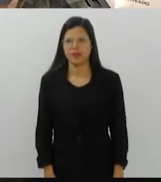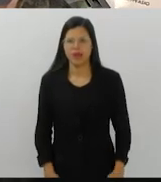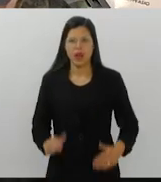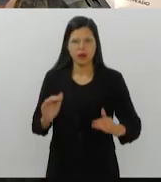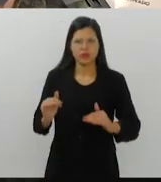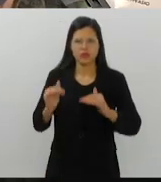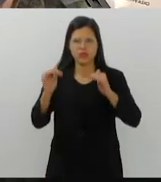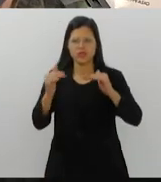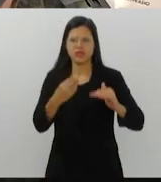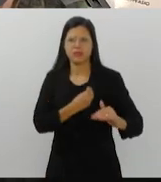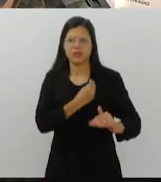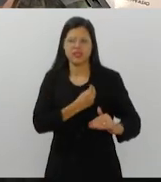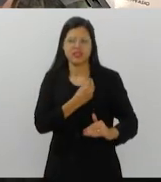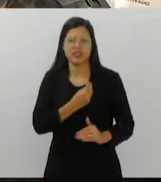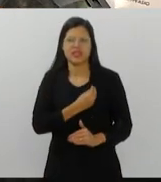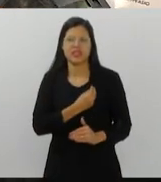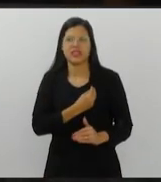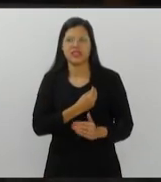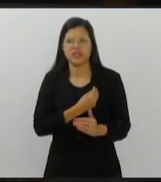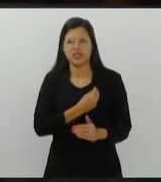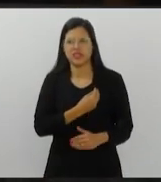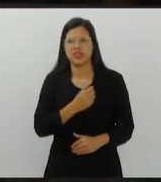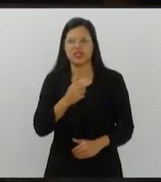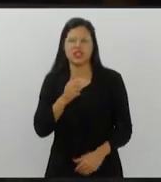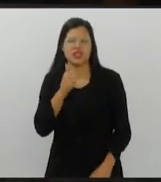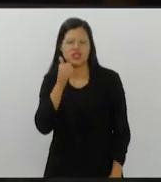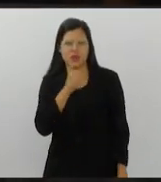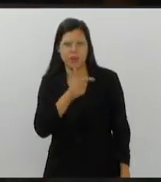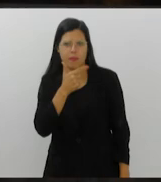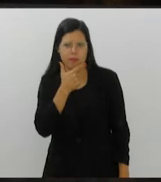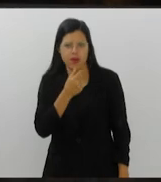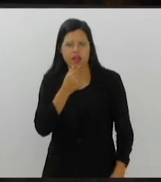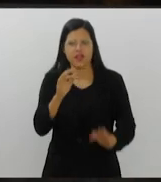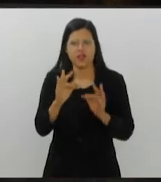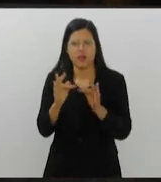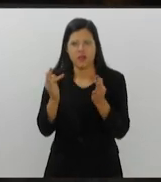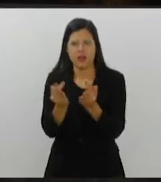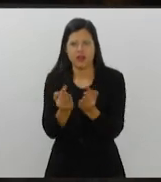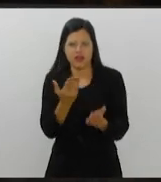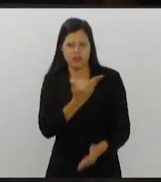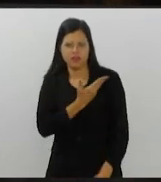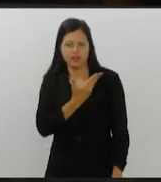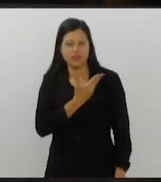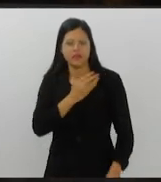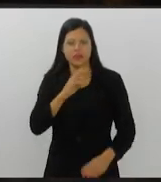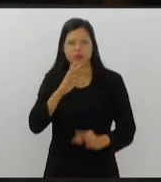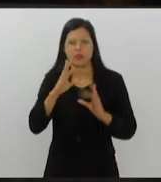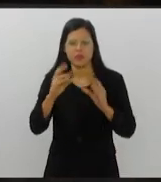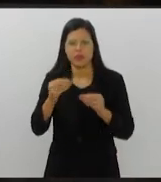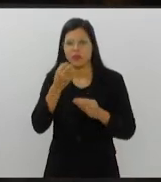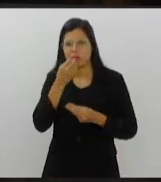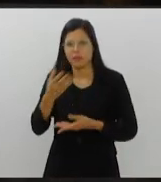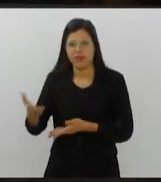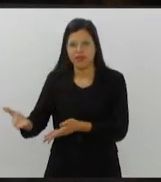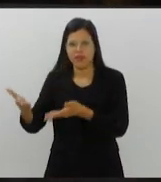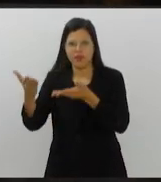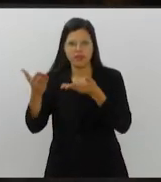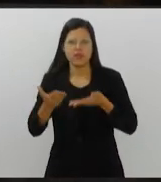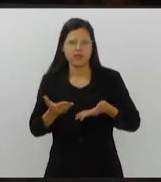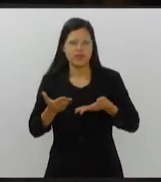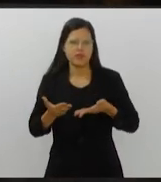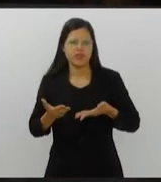Autoridades presentes, senhoras, senhores, familiares, amigos, sejam todos muito bem-vindos a essa